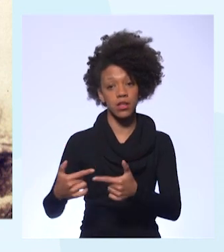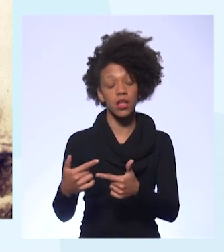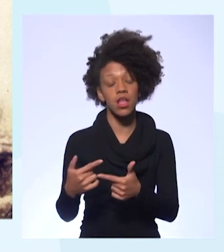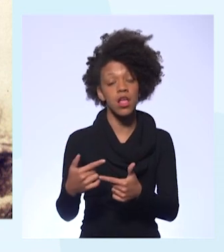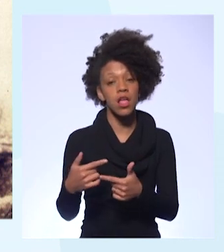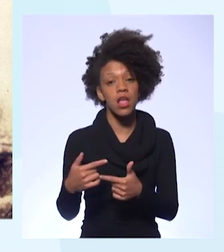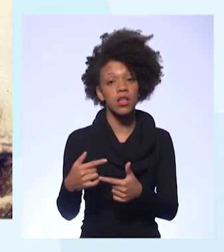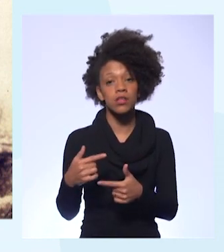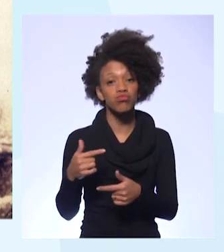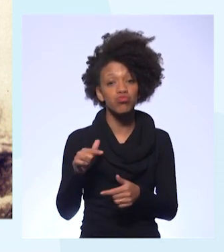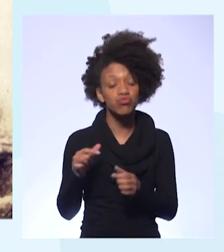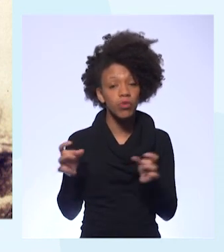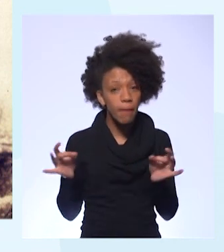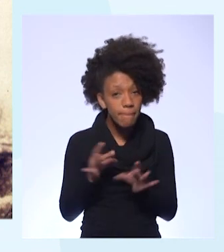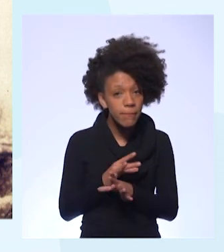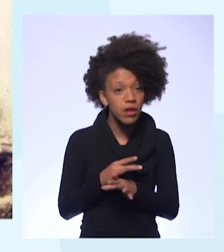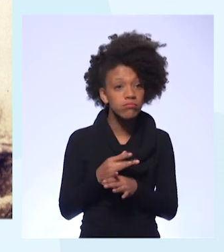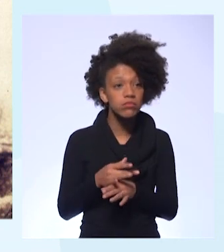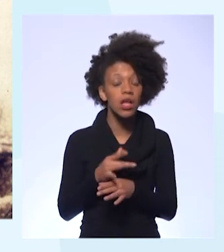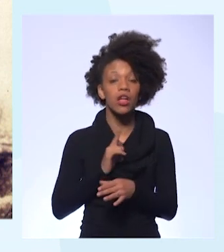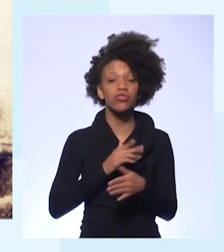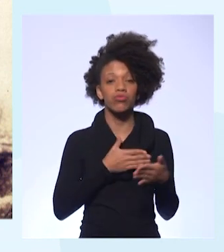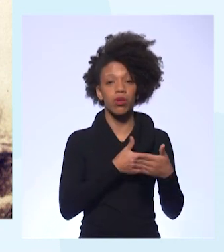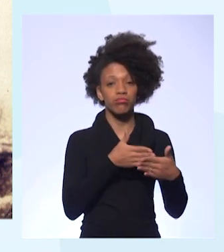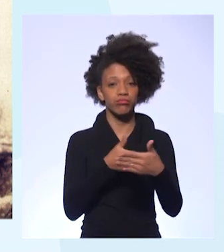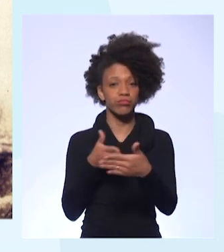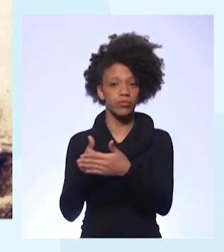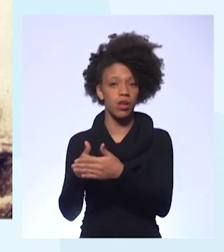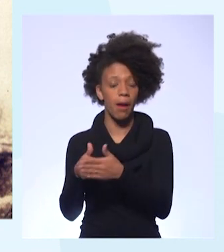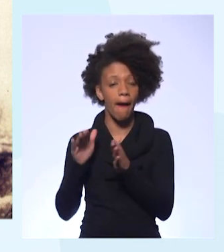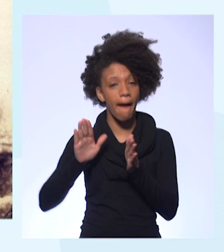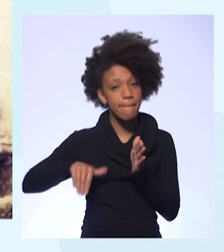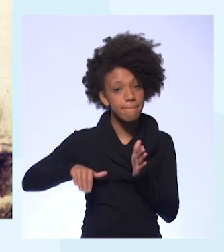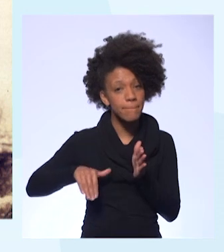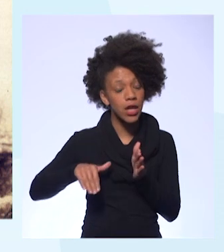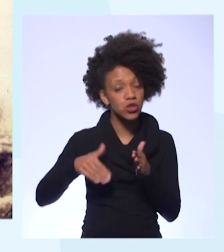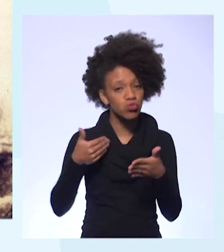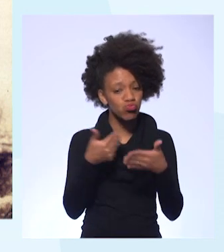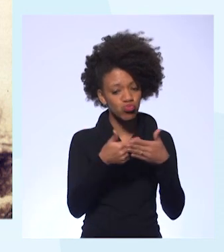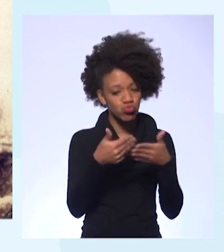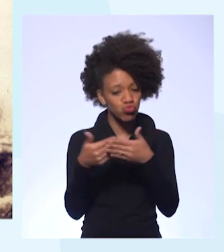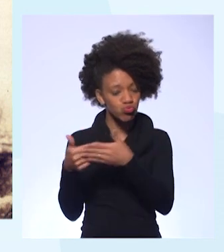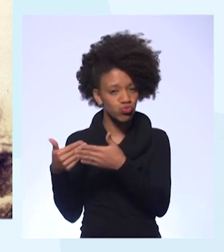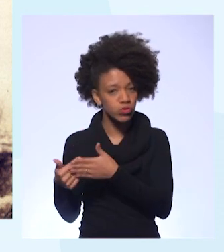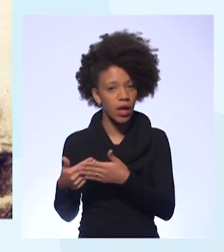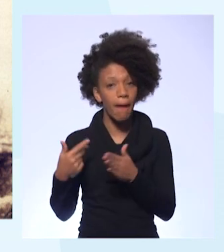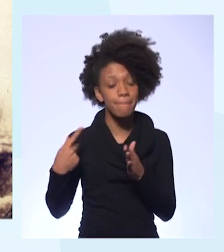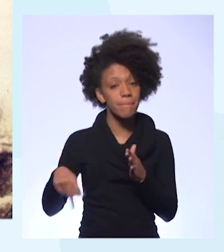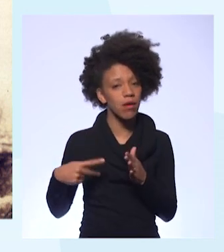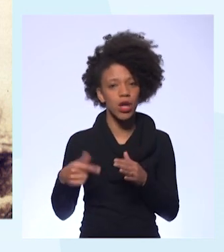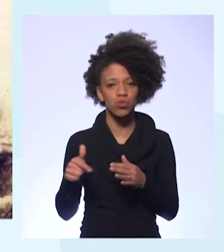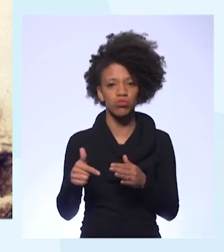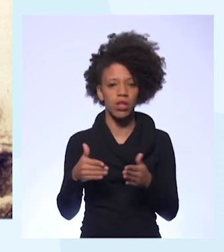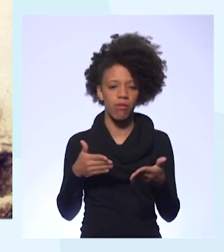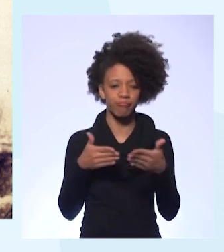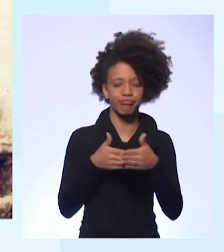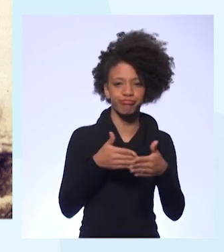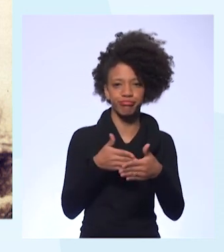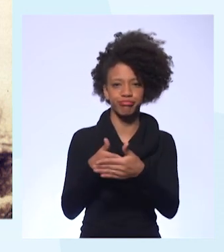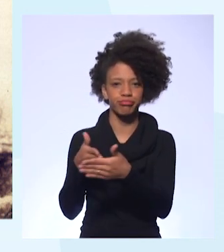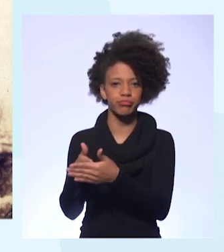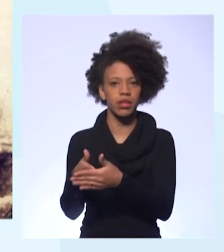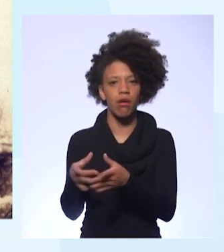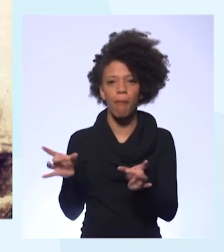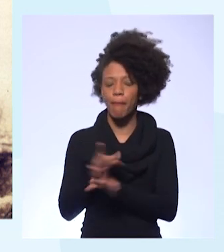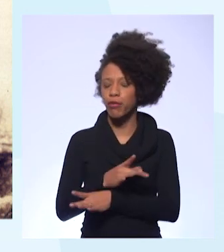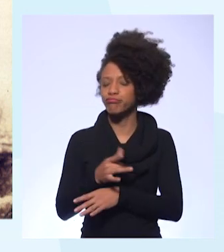estar preparado tem aí as suas fronteiras com o mar todas fechadas então Paraguai não tem acesso ao mar não está preparado